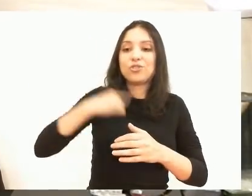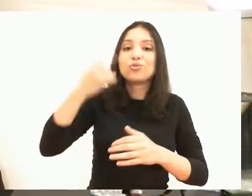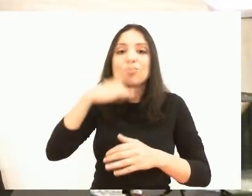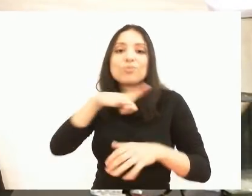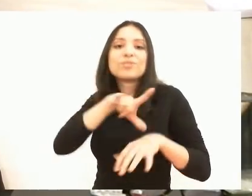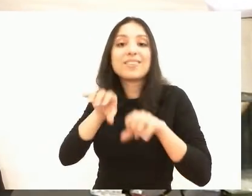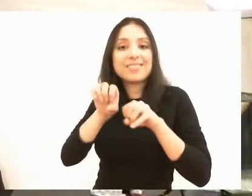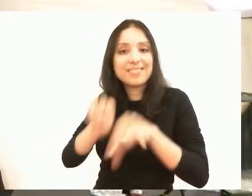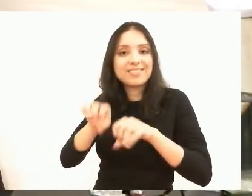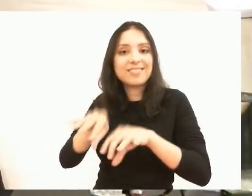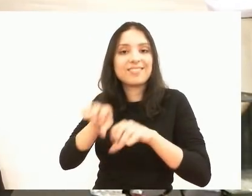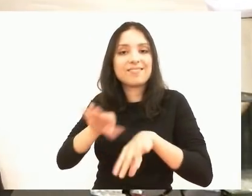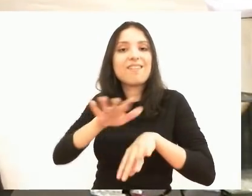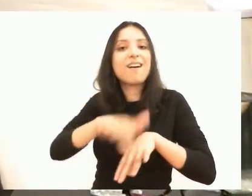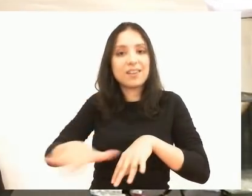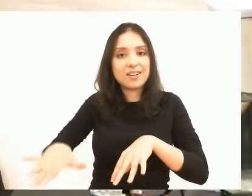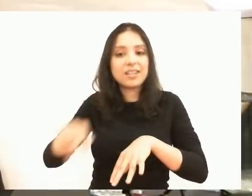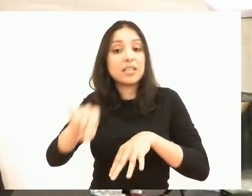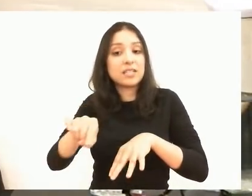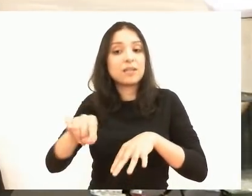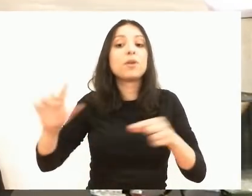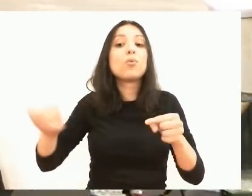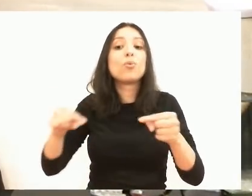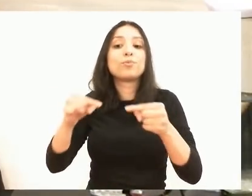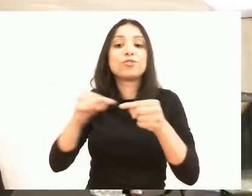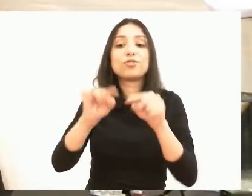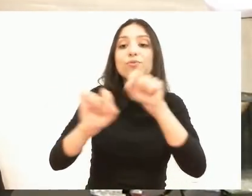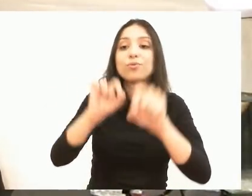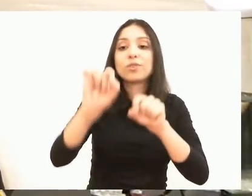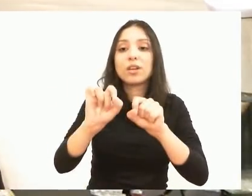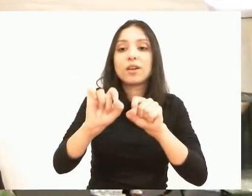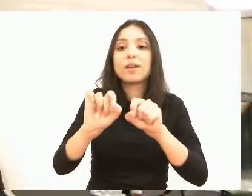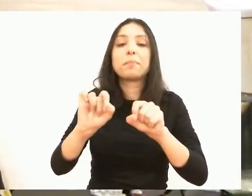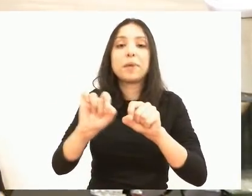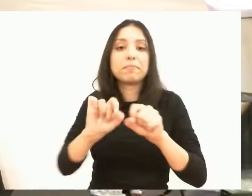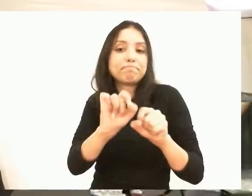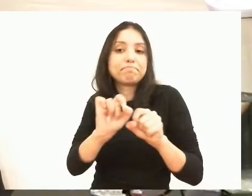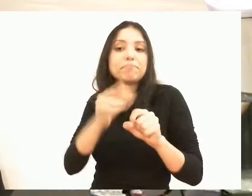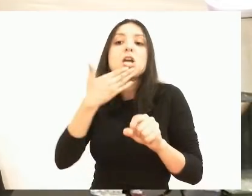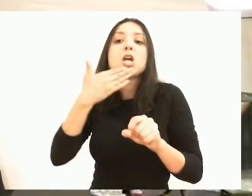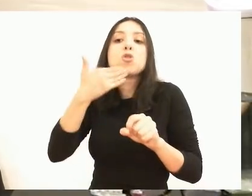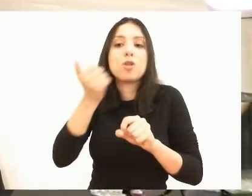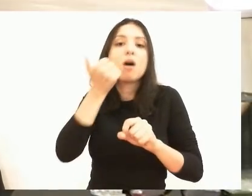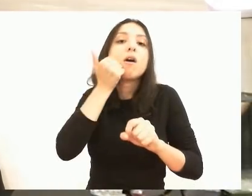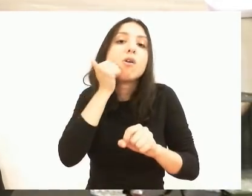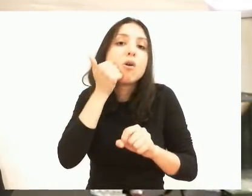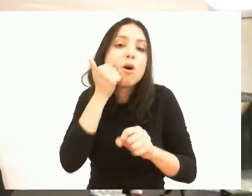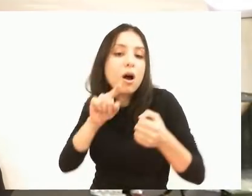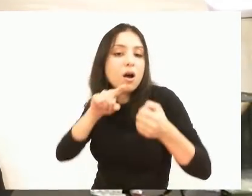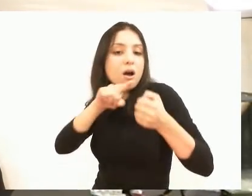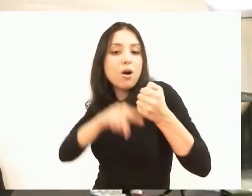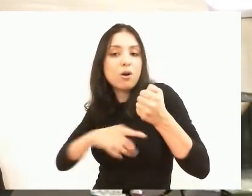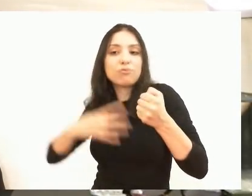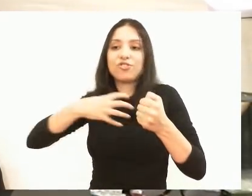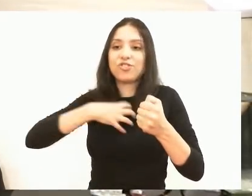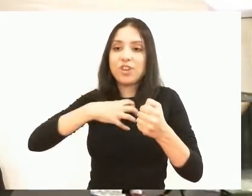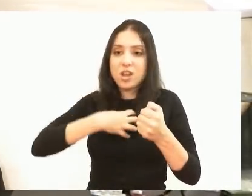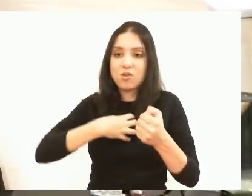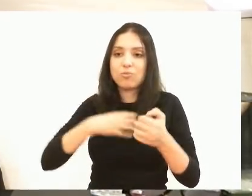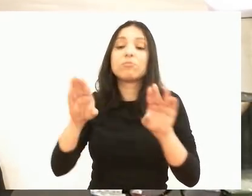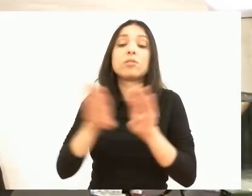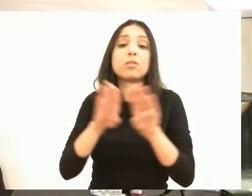é modelo neoci o tridimensional e também manipula no nosso